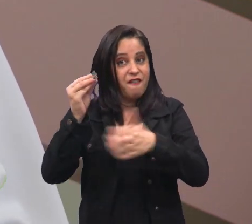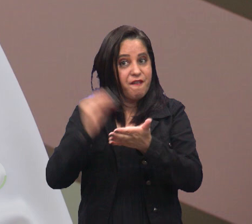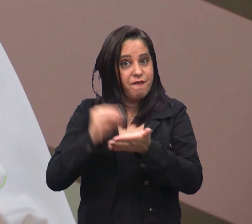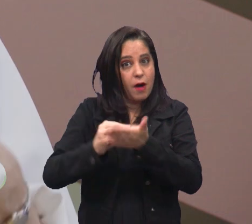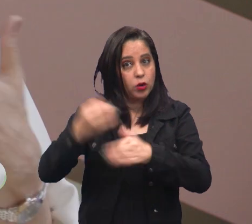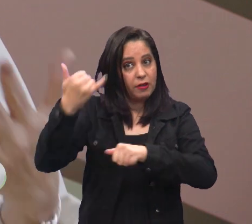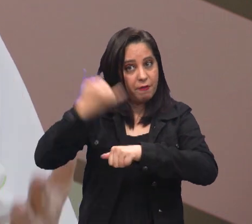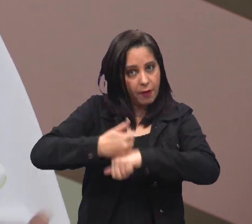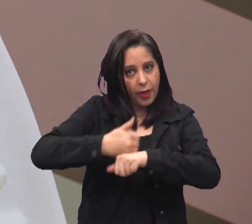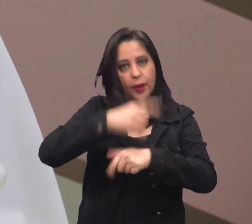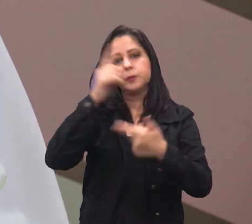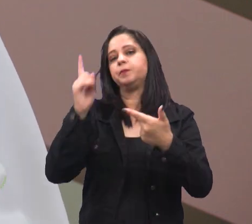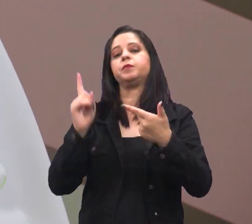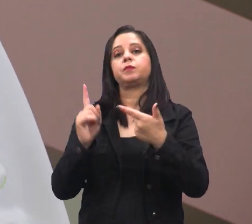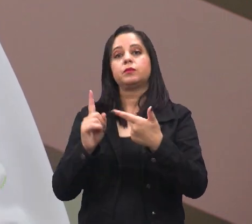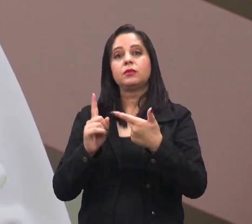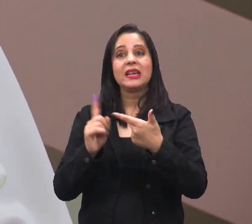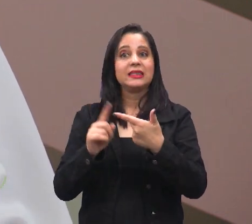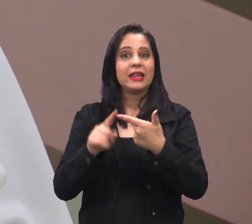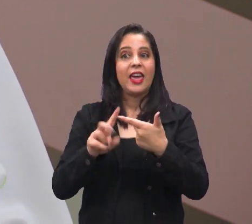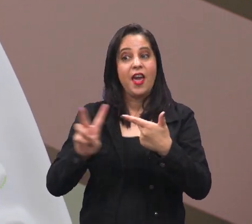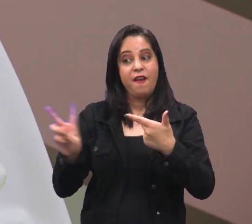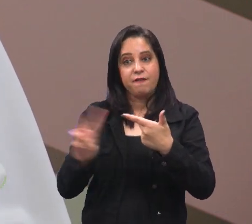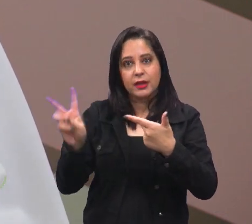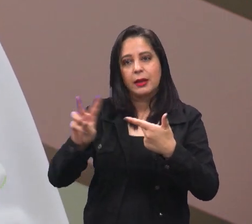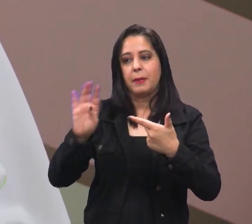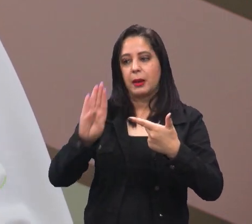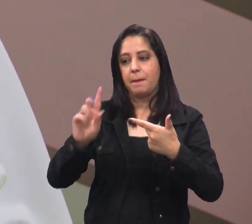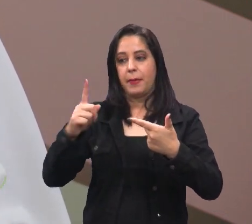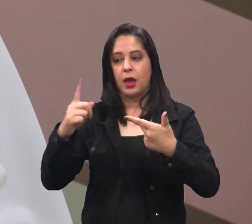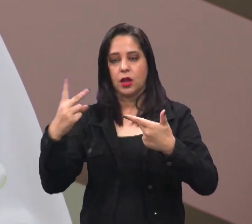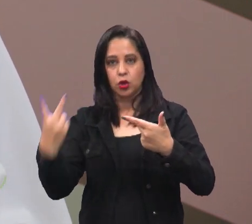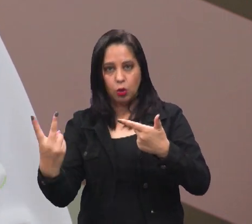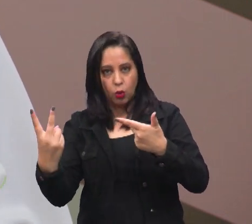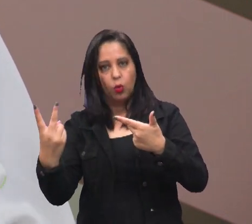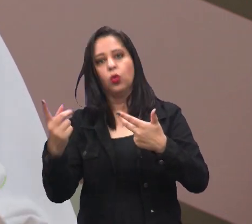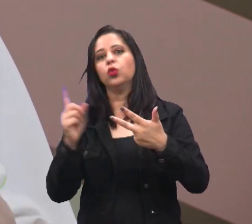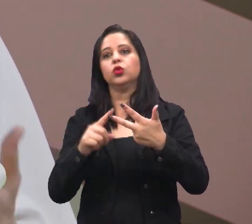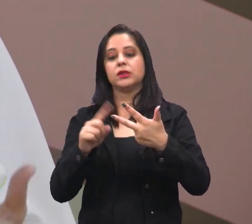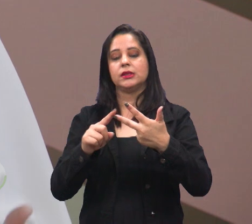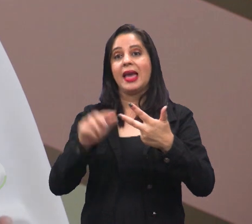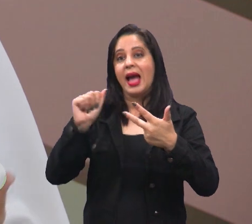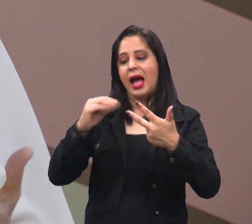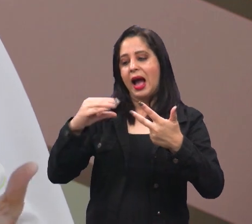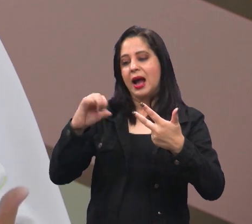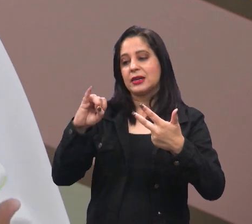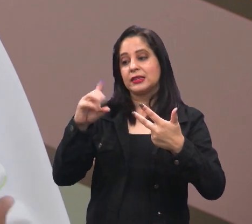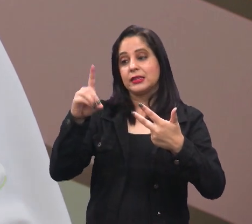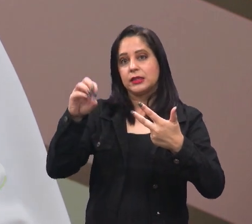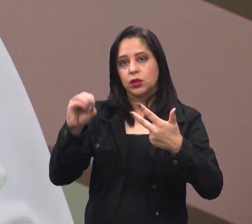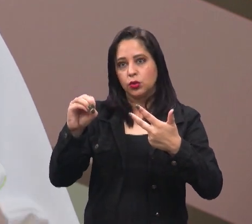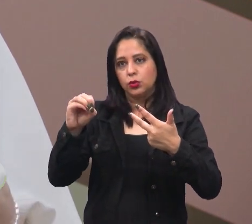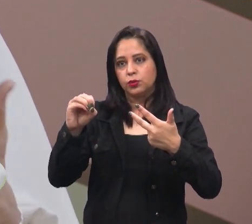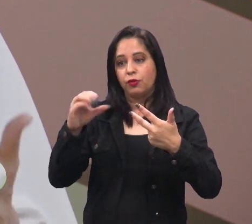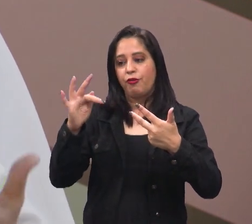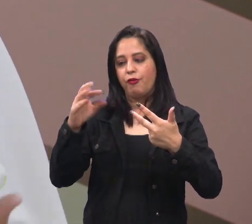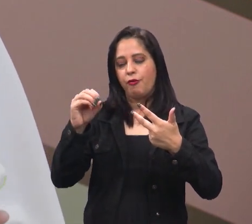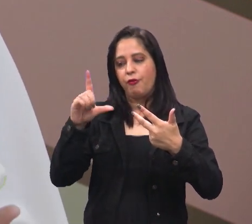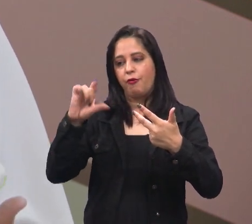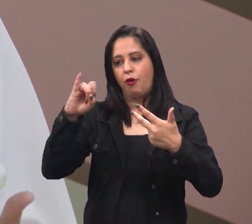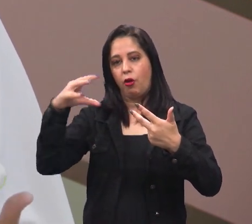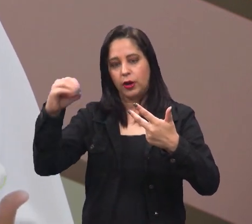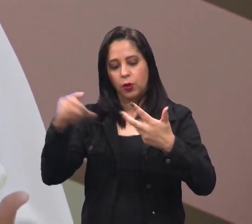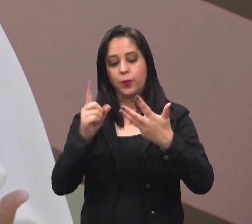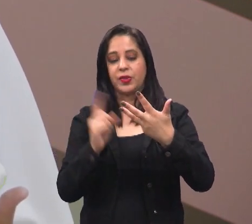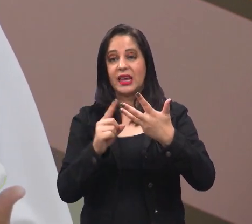anemias carenciais por deficiência de vitamina B12, por deficiência de ácido fólico. Existem anemias genéticas, que é a